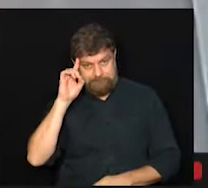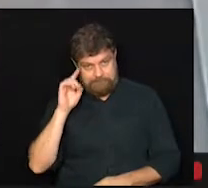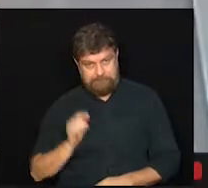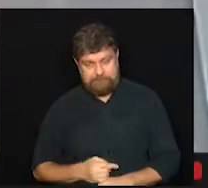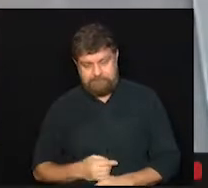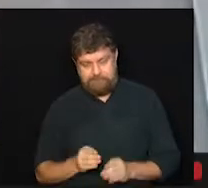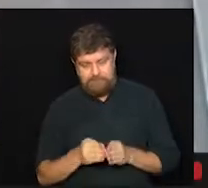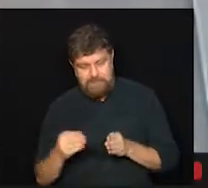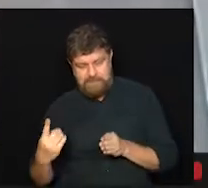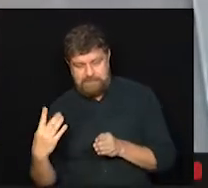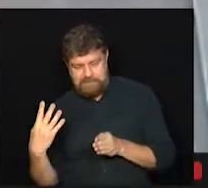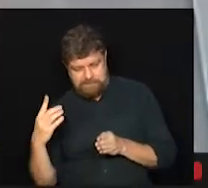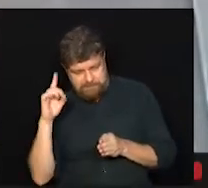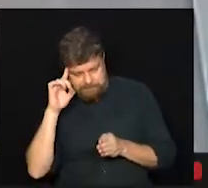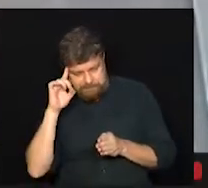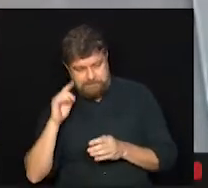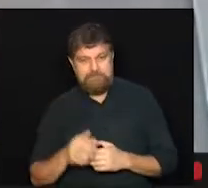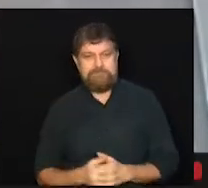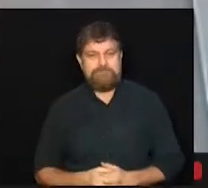para o 14.